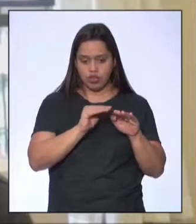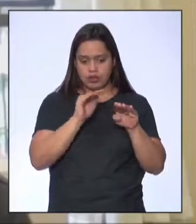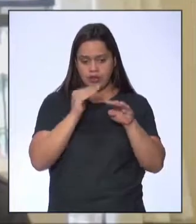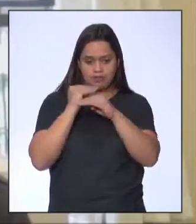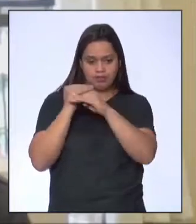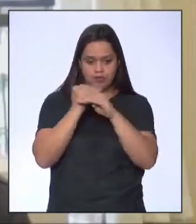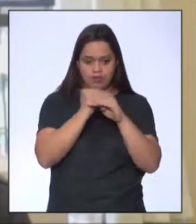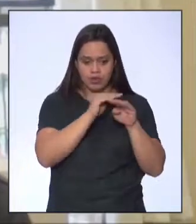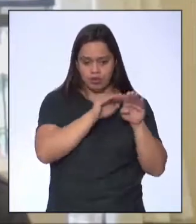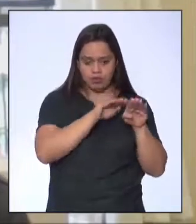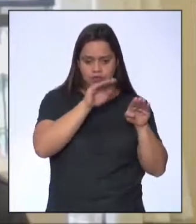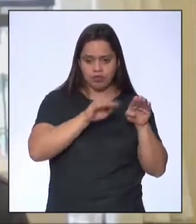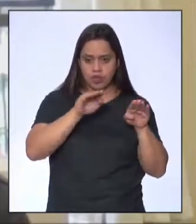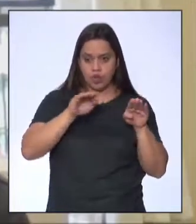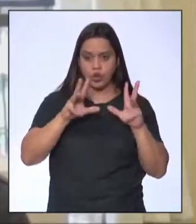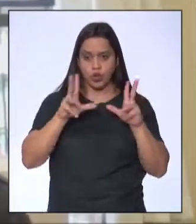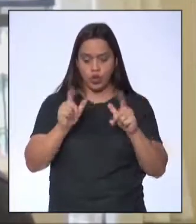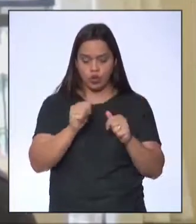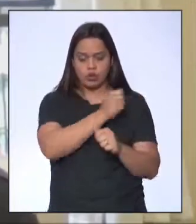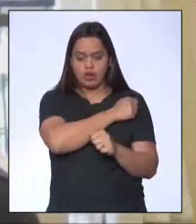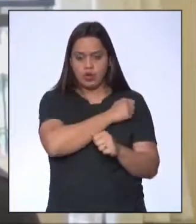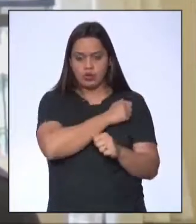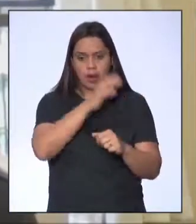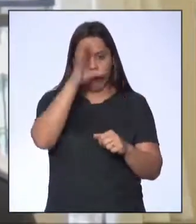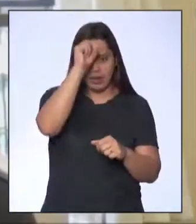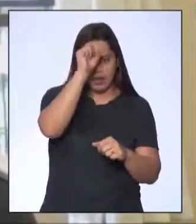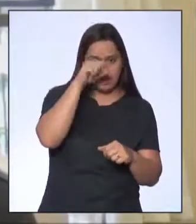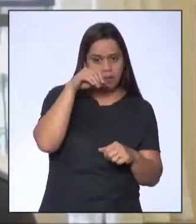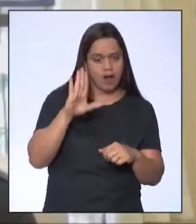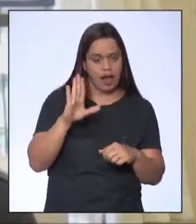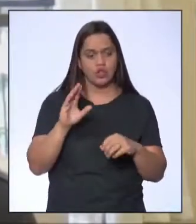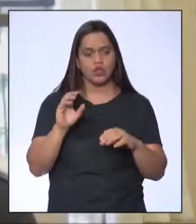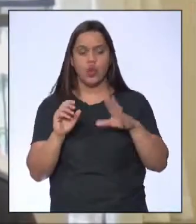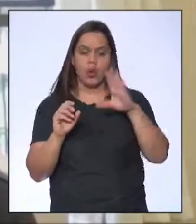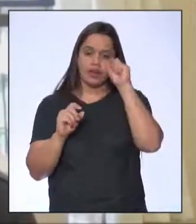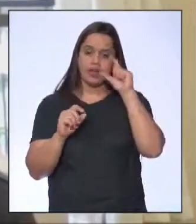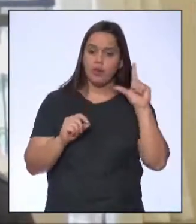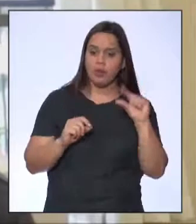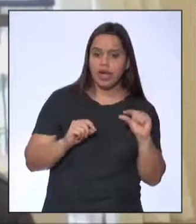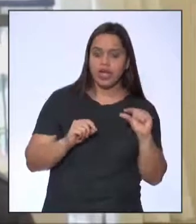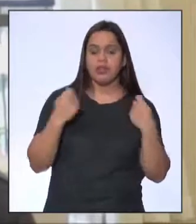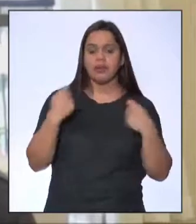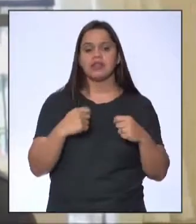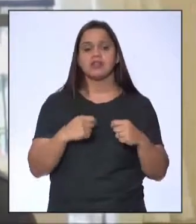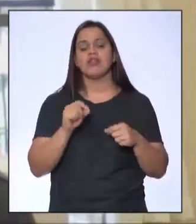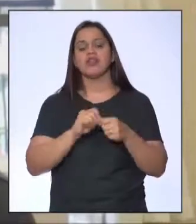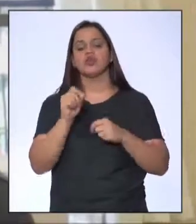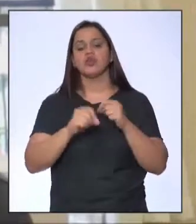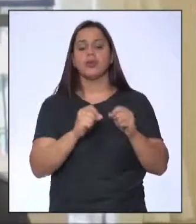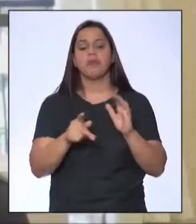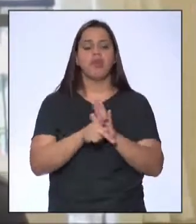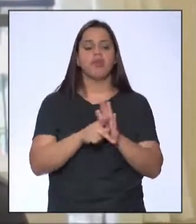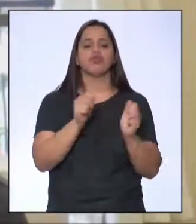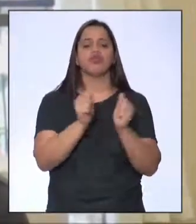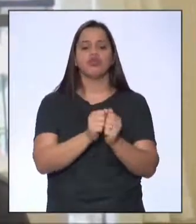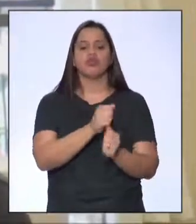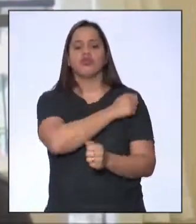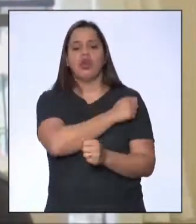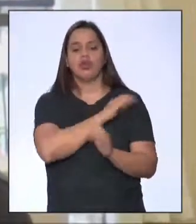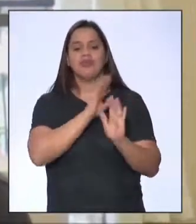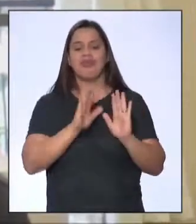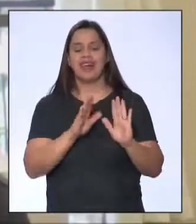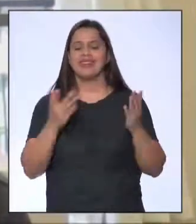alunos aqui vão fazer um acolhimento com os outros. A gente volta com o acolhimento de começo de ano, mas agora vai vir com o acolhimento